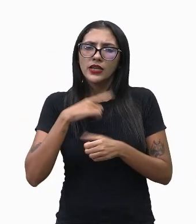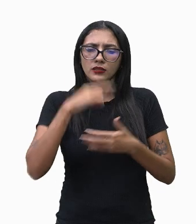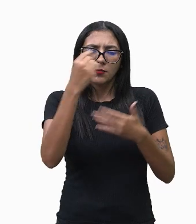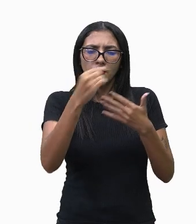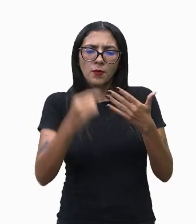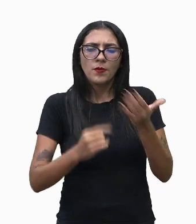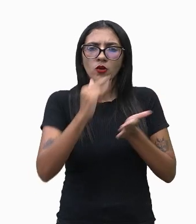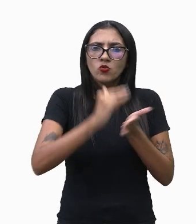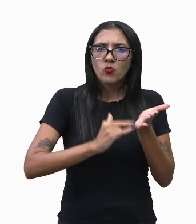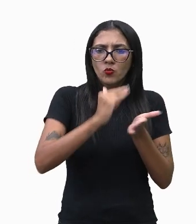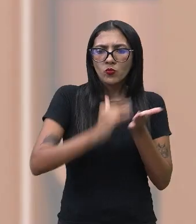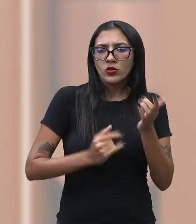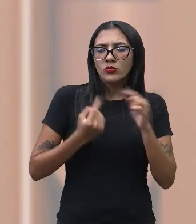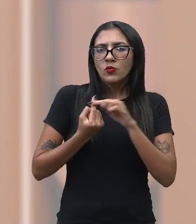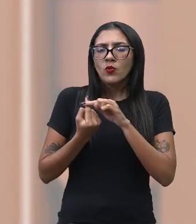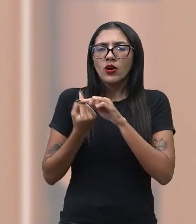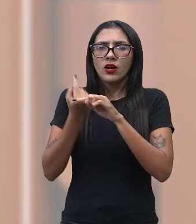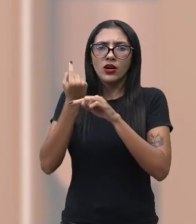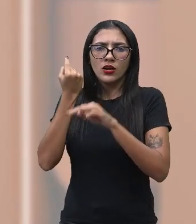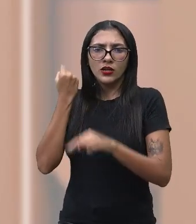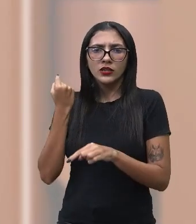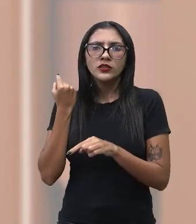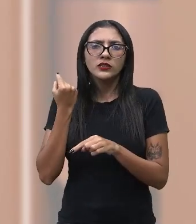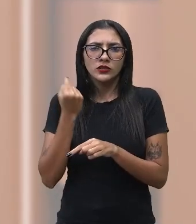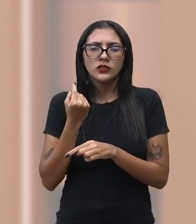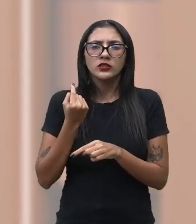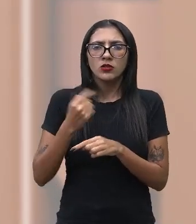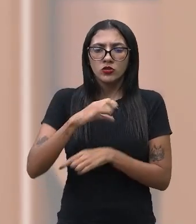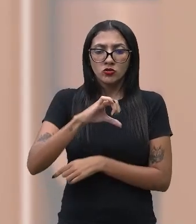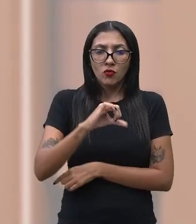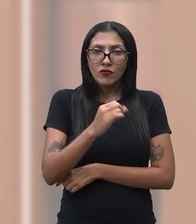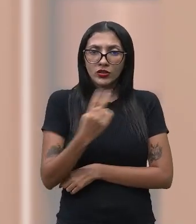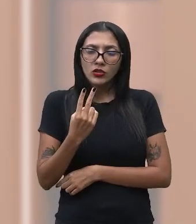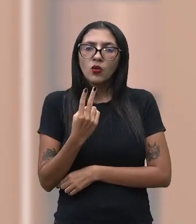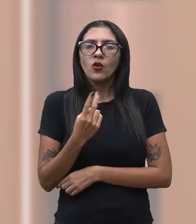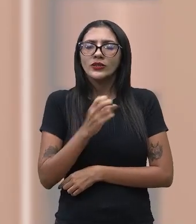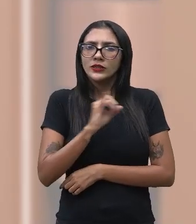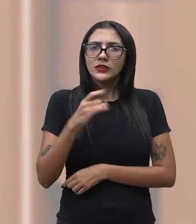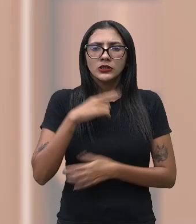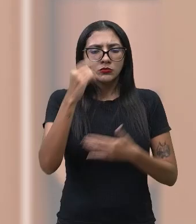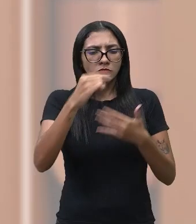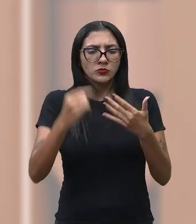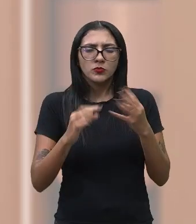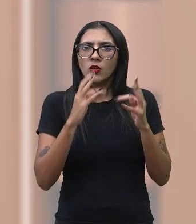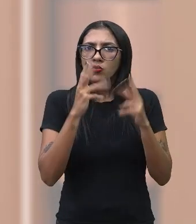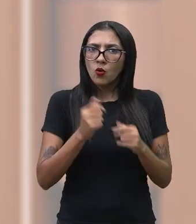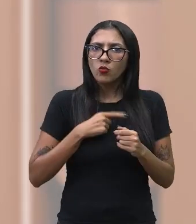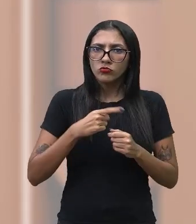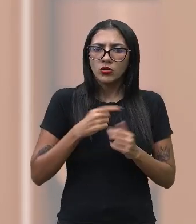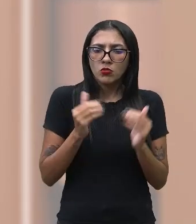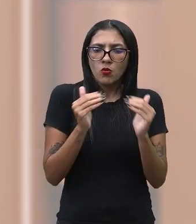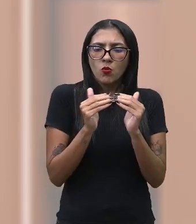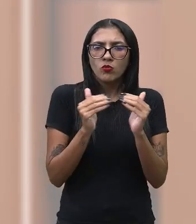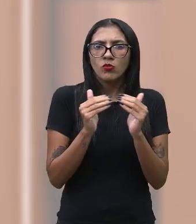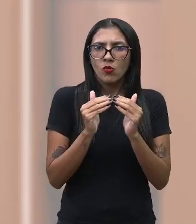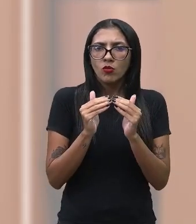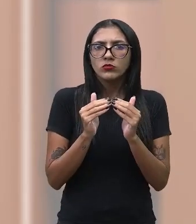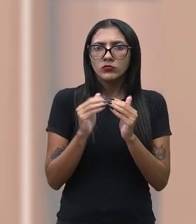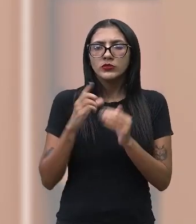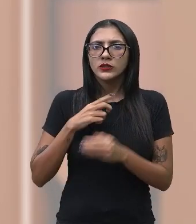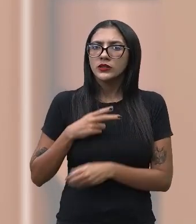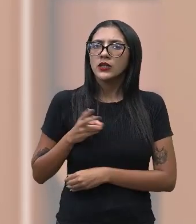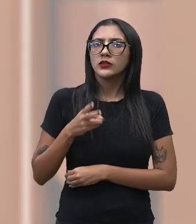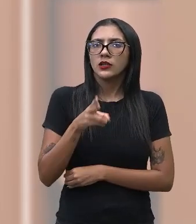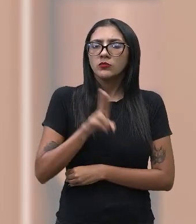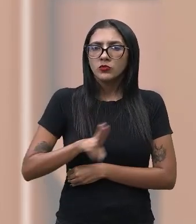foram feitos a partir da Agenda 21, lá na Rio 92, se eles estavam sendo cumpridos, né? Como é que os